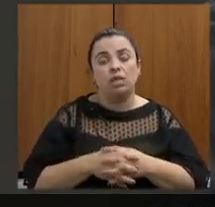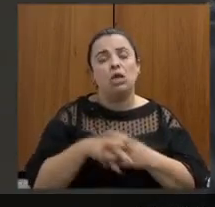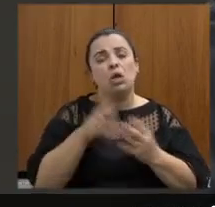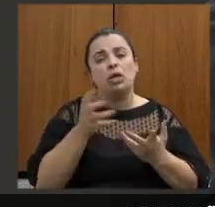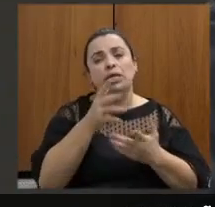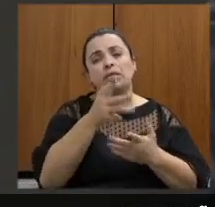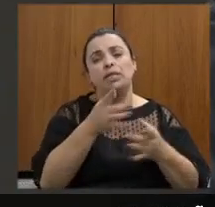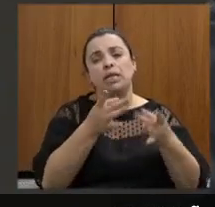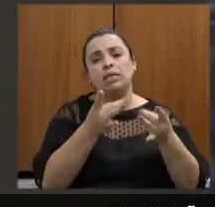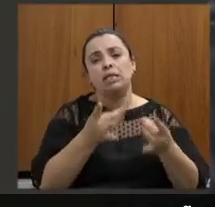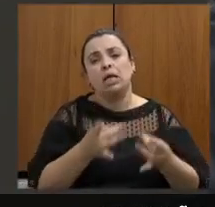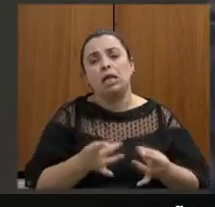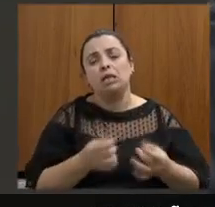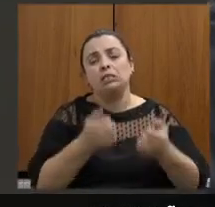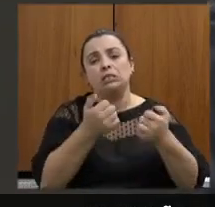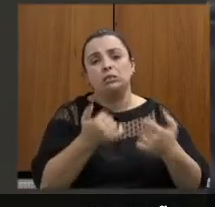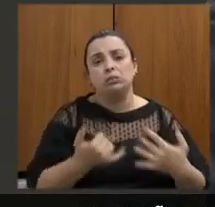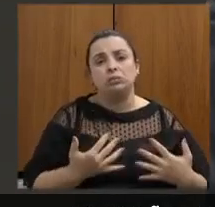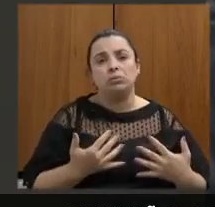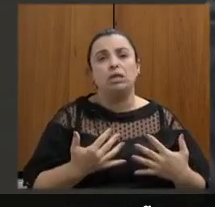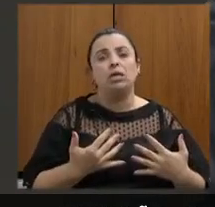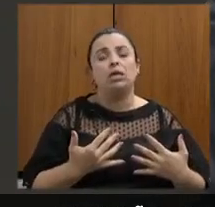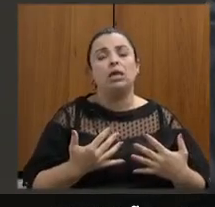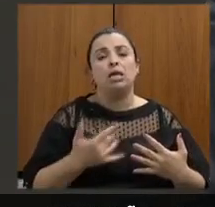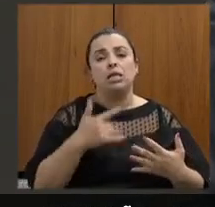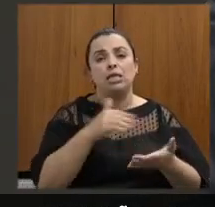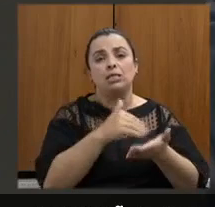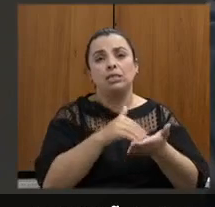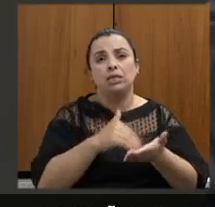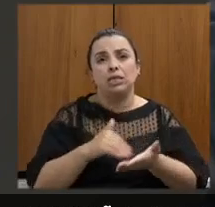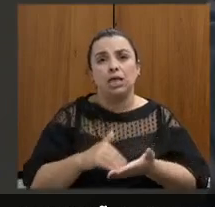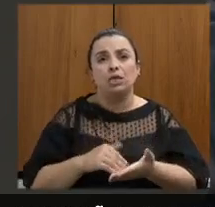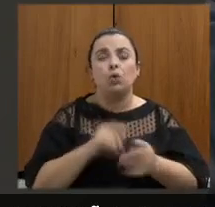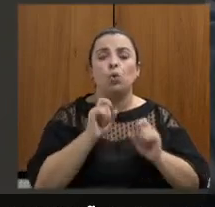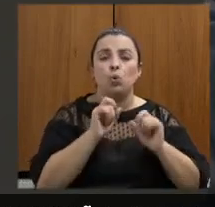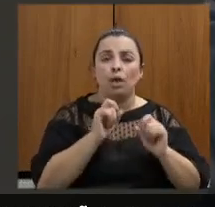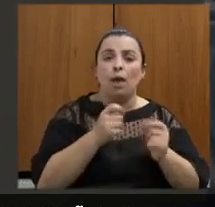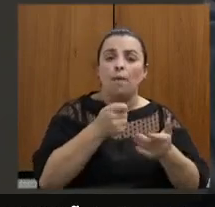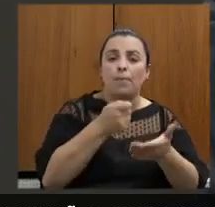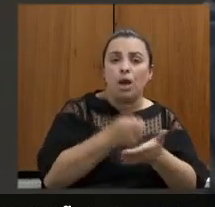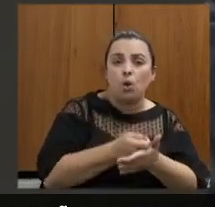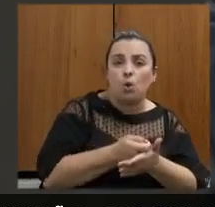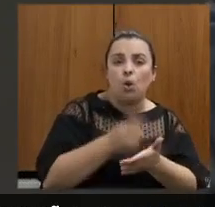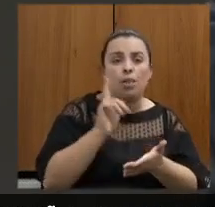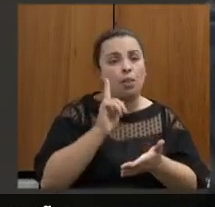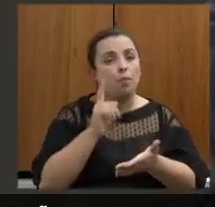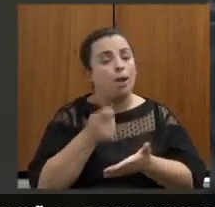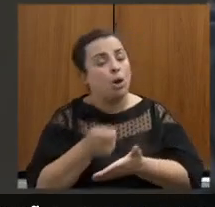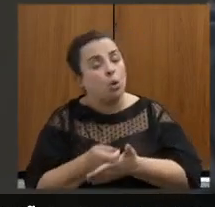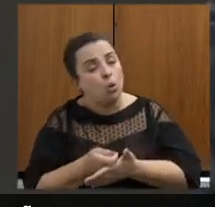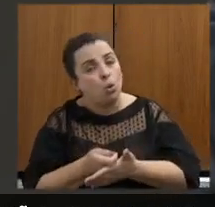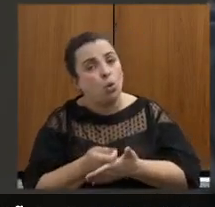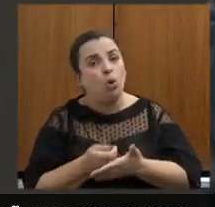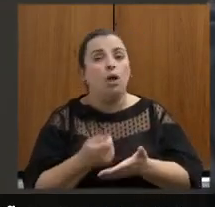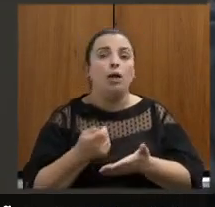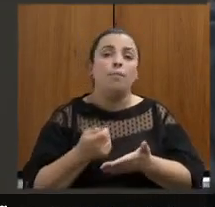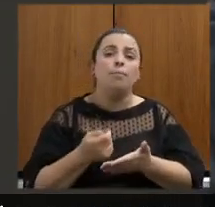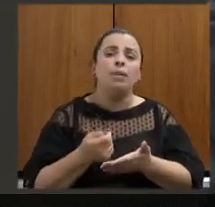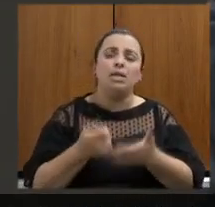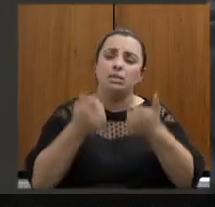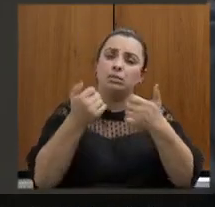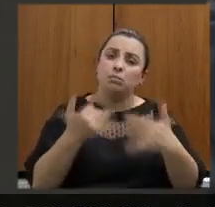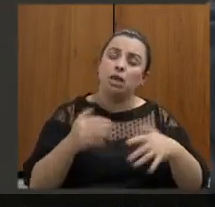detalhasse mais assim do Entorno entorno das secretarias o Google o que foi pago que não foi pago para deixar bem